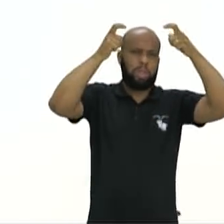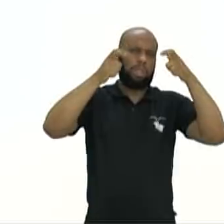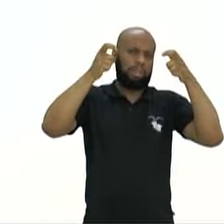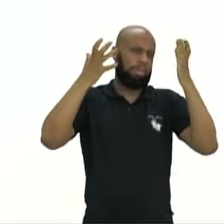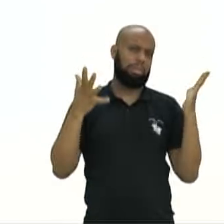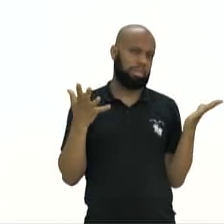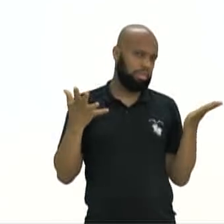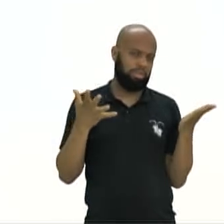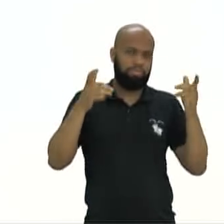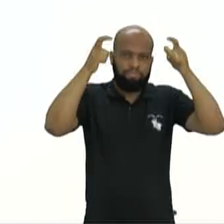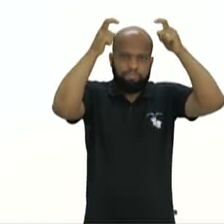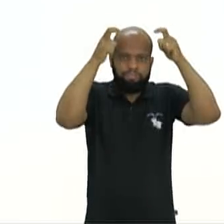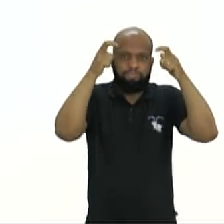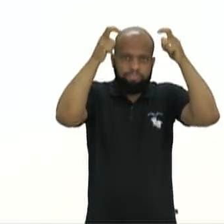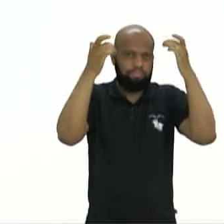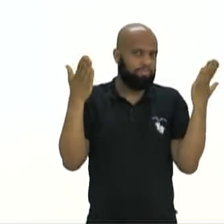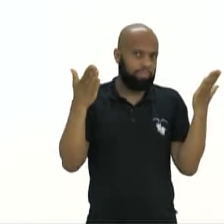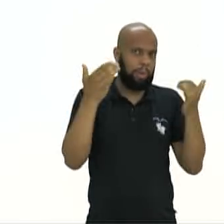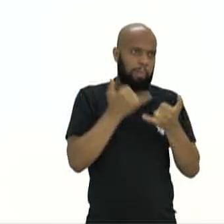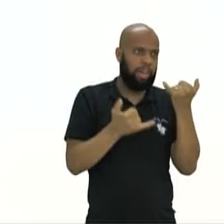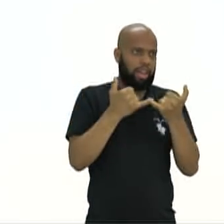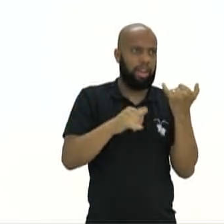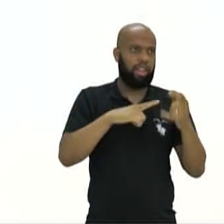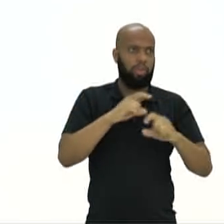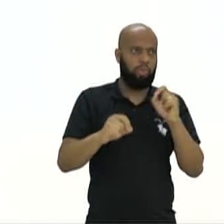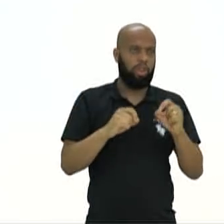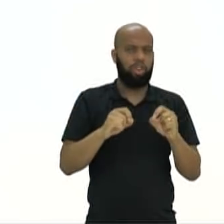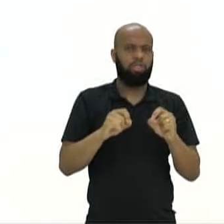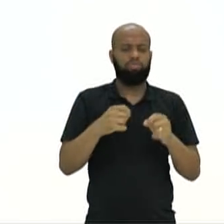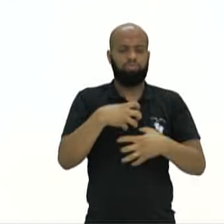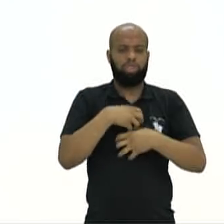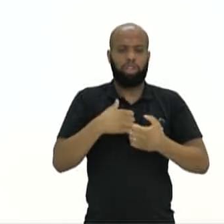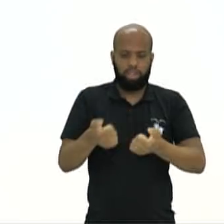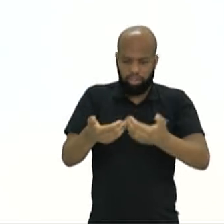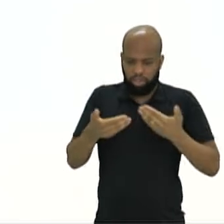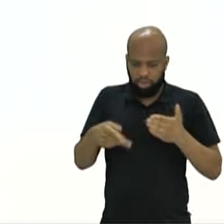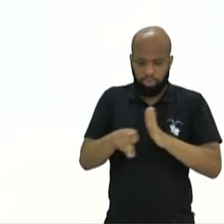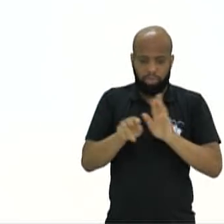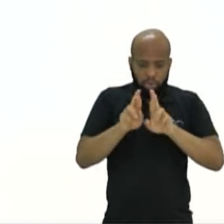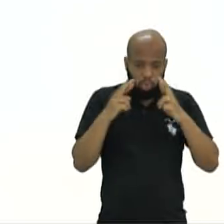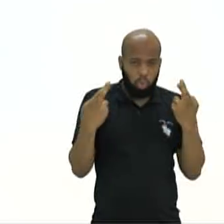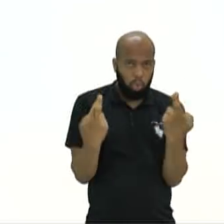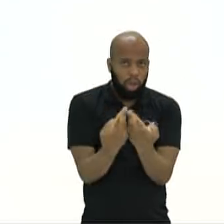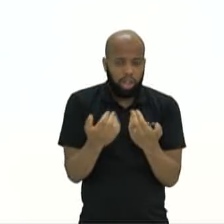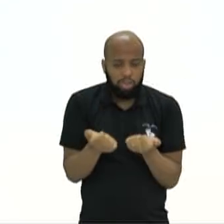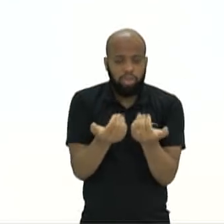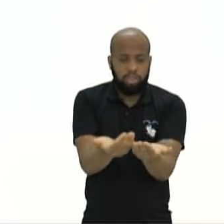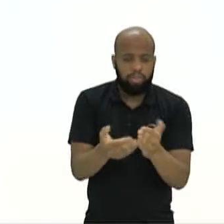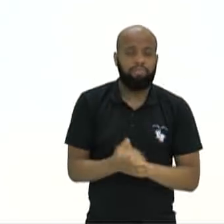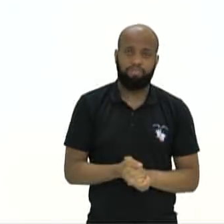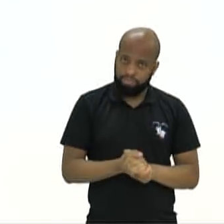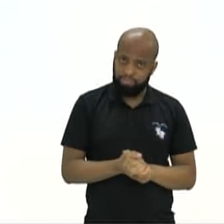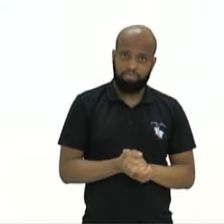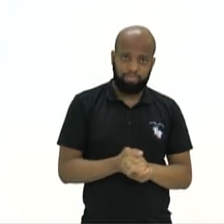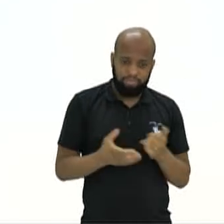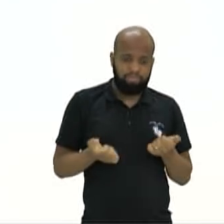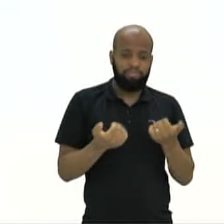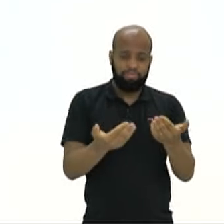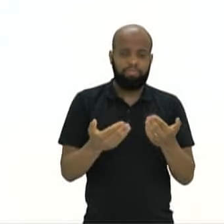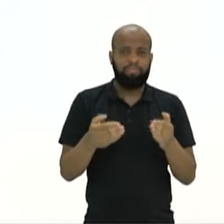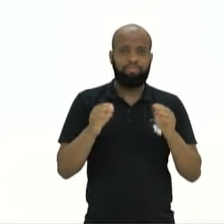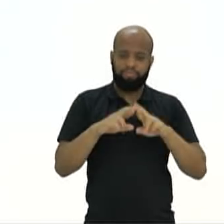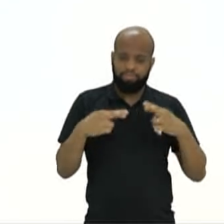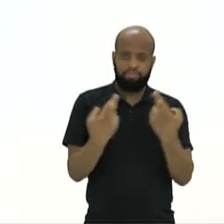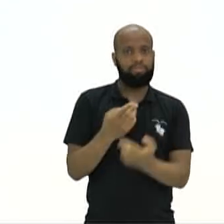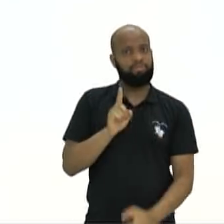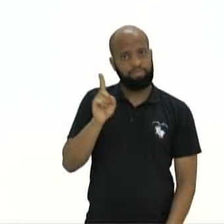de um herdeiro de um principado, ele ganhou uma espécie de um micro-reino, assim, em termos mais sacros, impérios romanos, germânicos